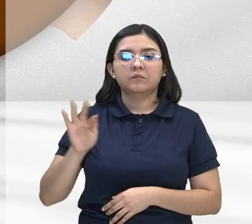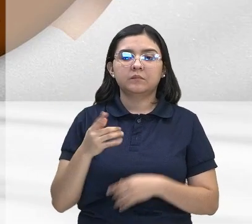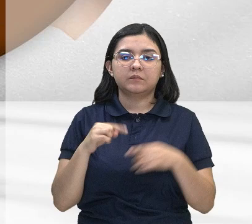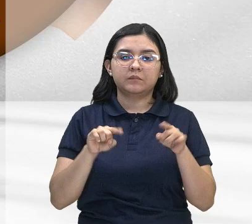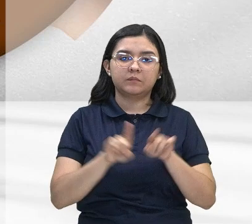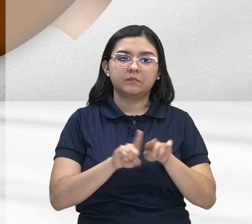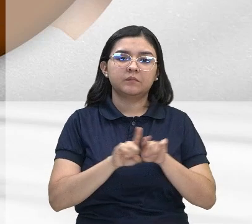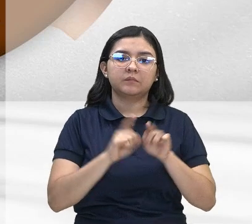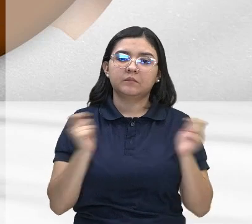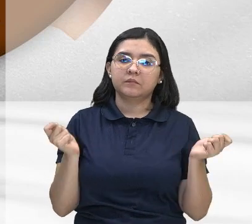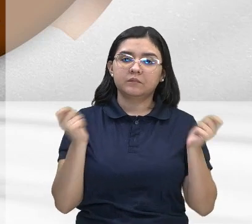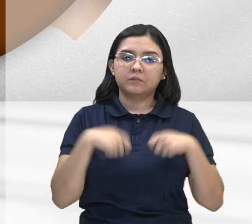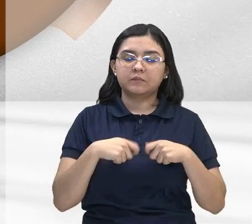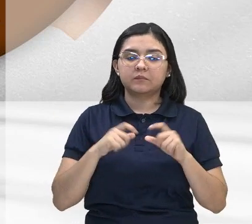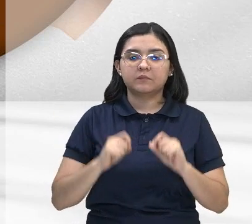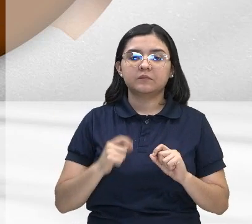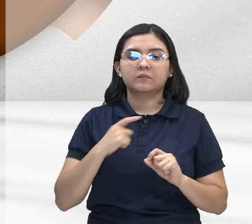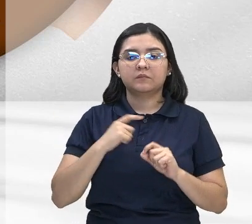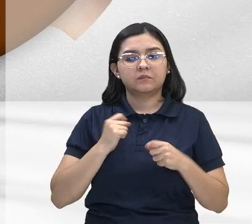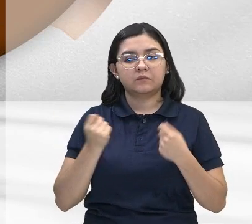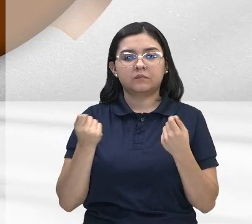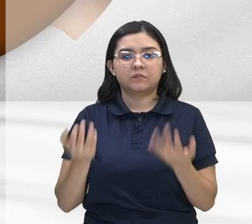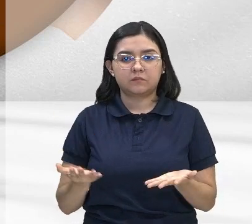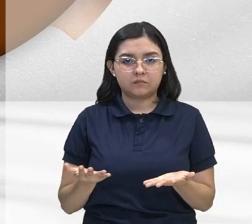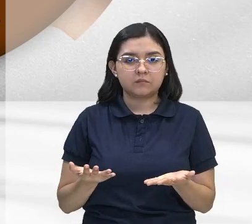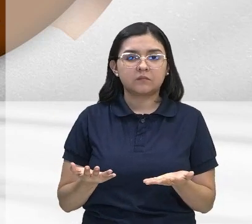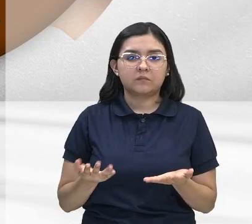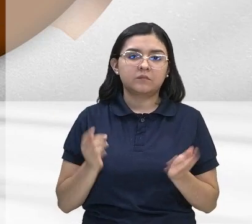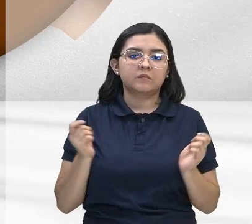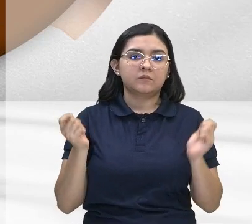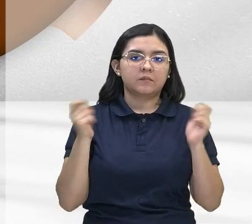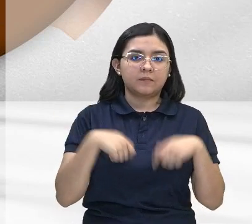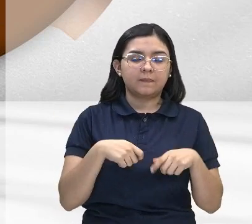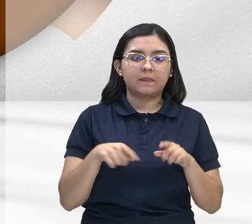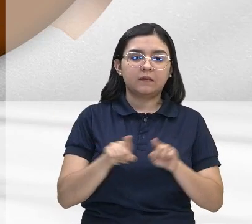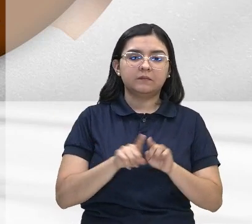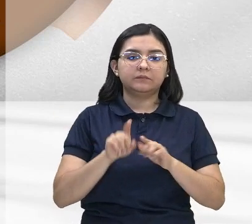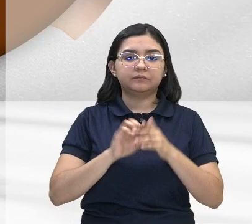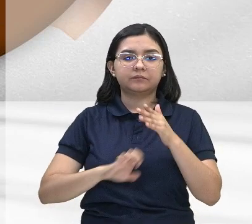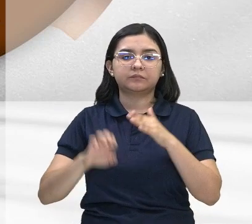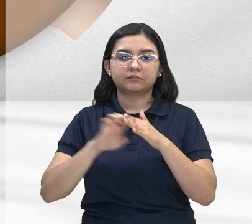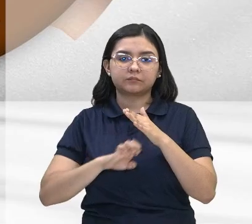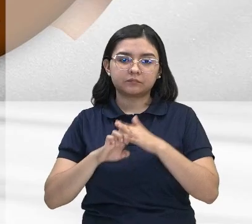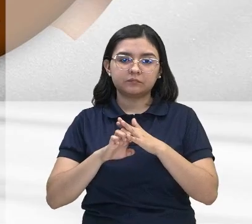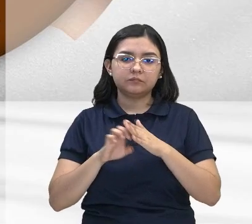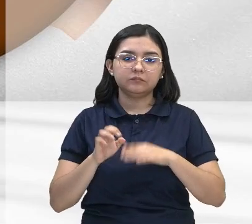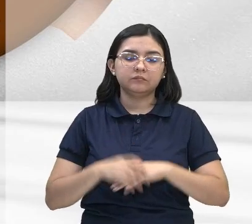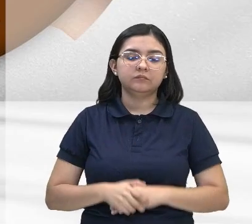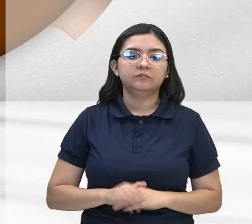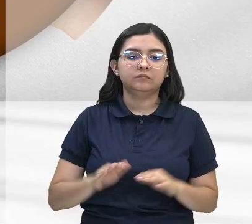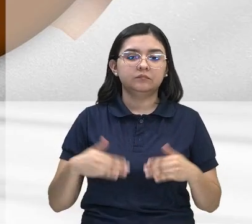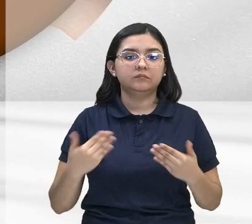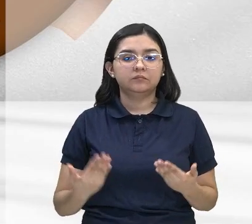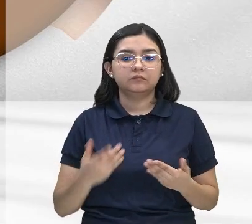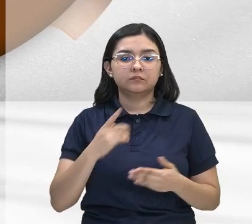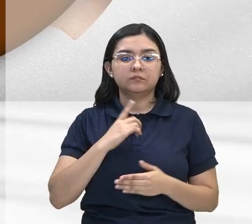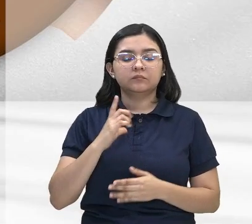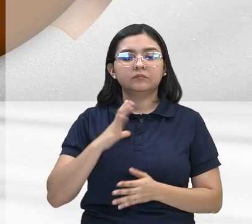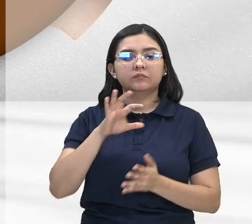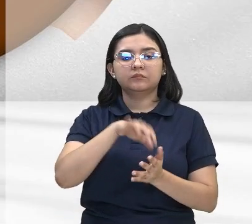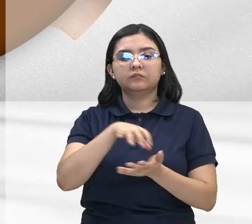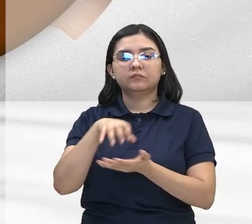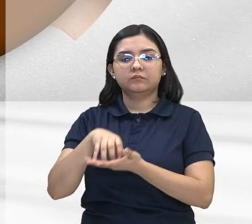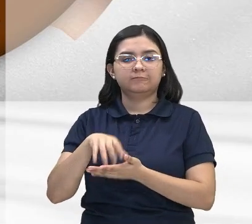também permite doações a serem realizadas por empresas, e essas doações, olha